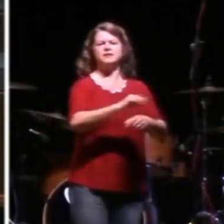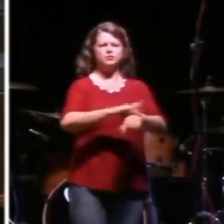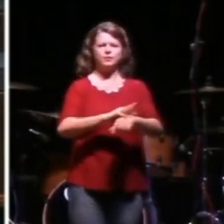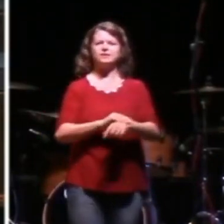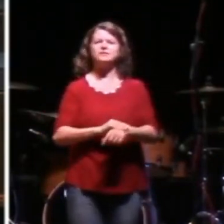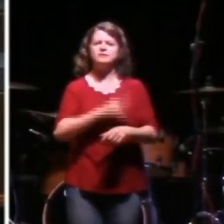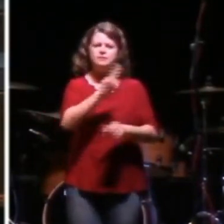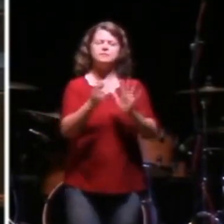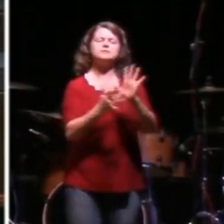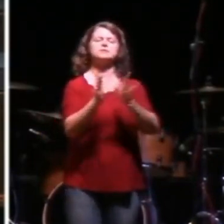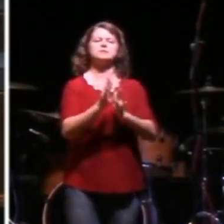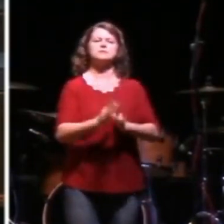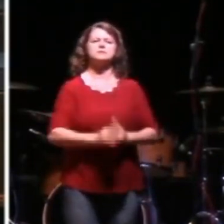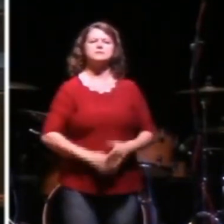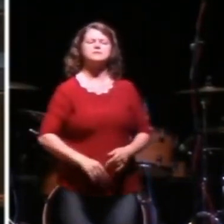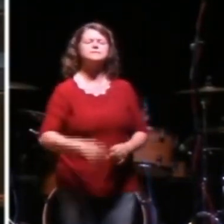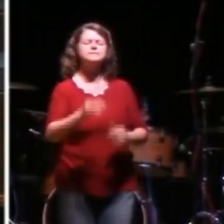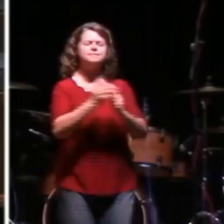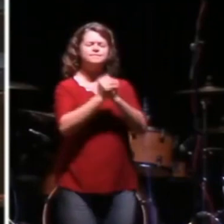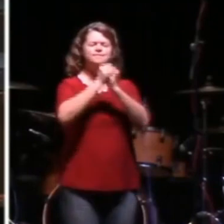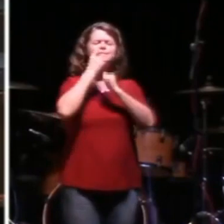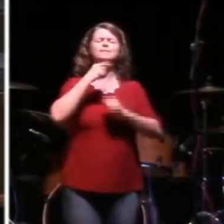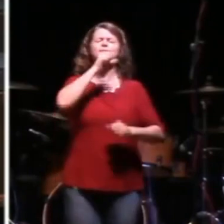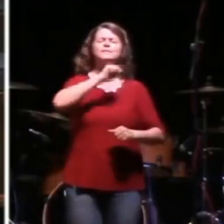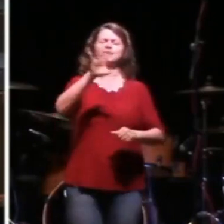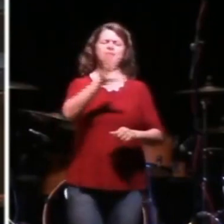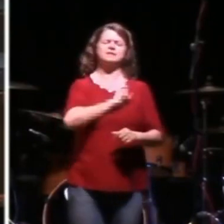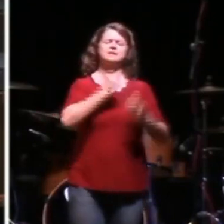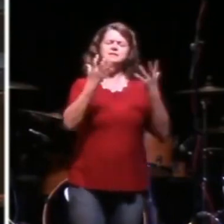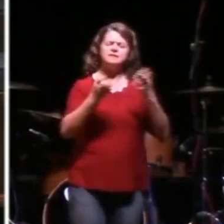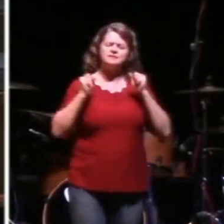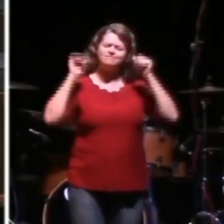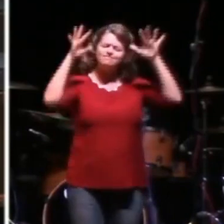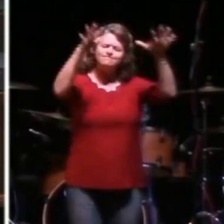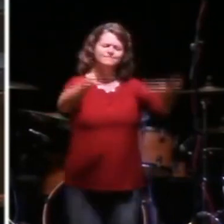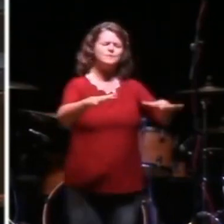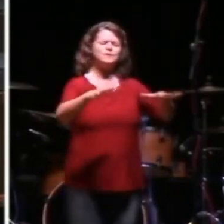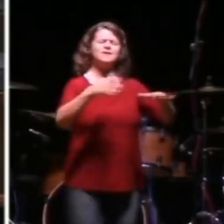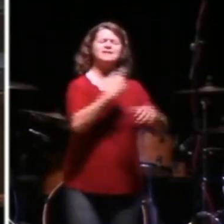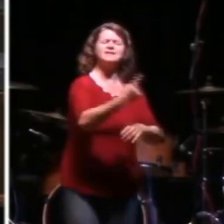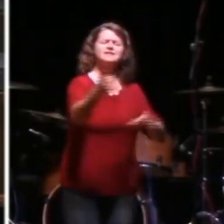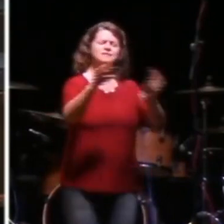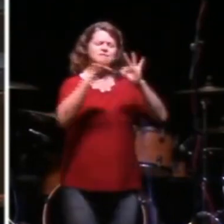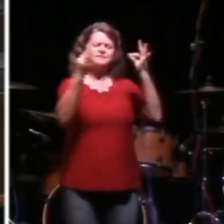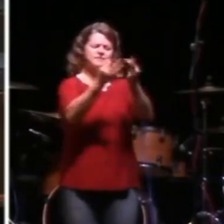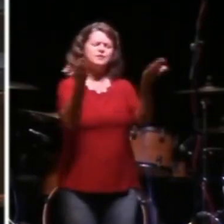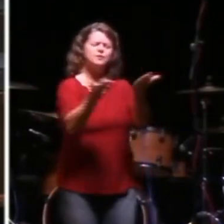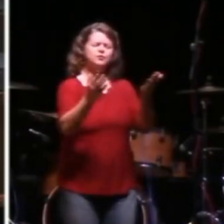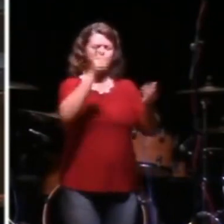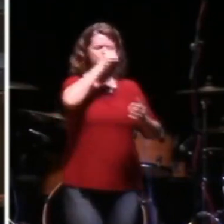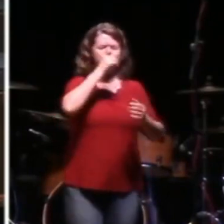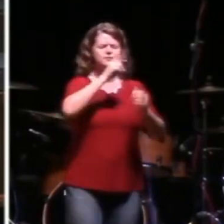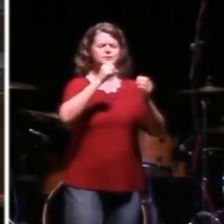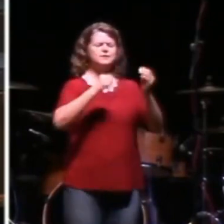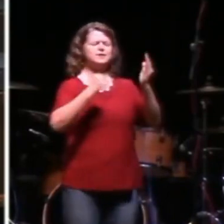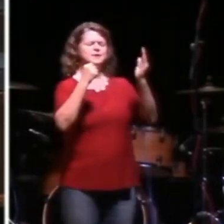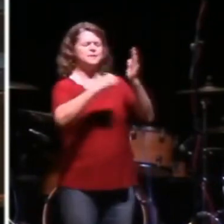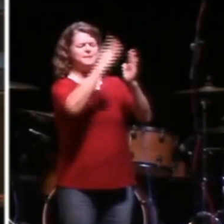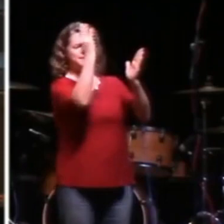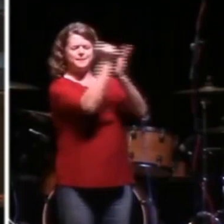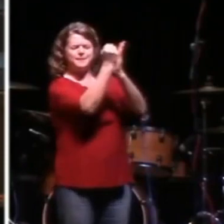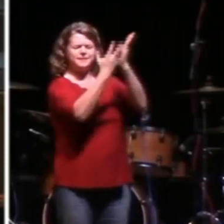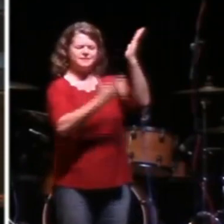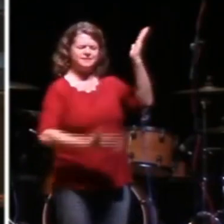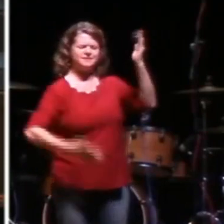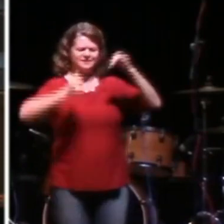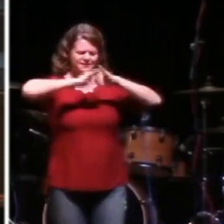querido é aquela abençoar as famílias hoje nesse domingo de páscoa declarar a tua benção sobre o